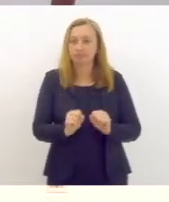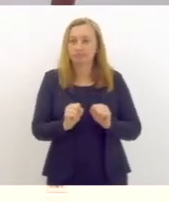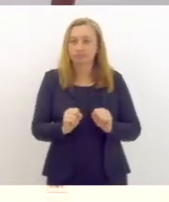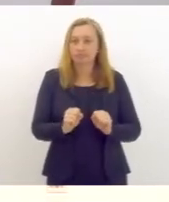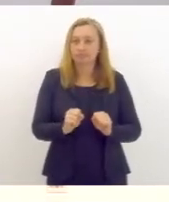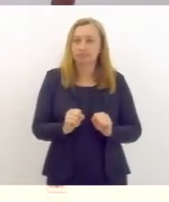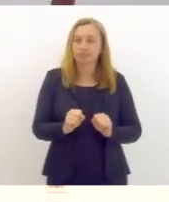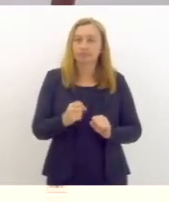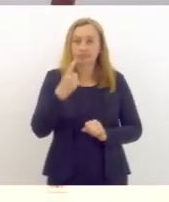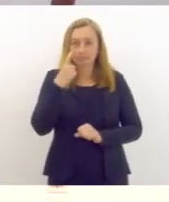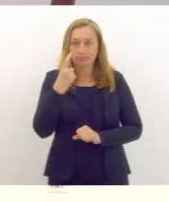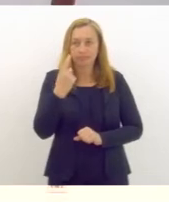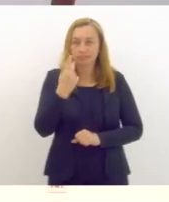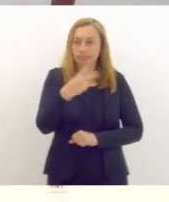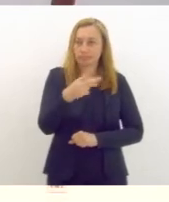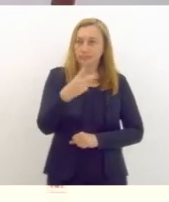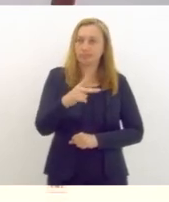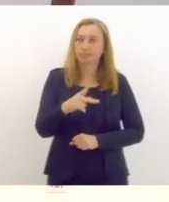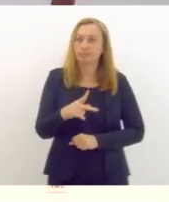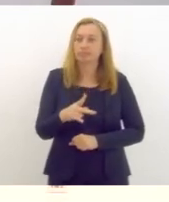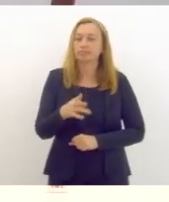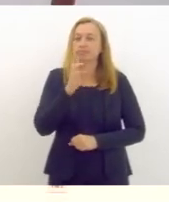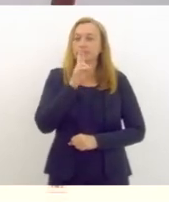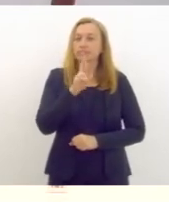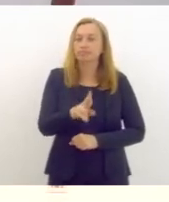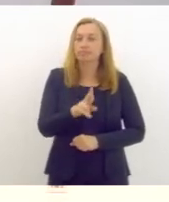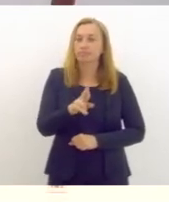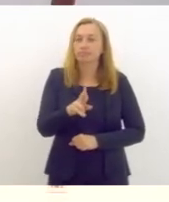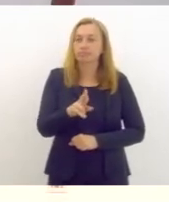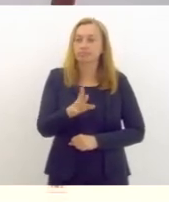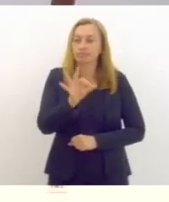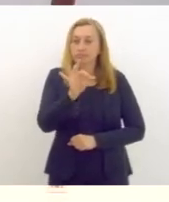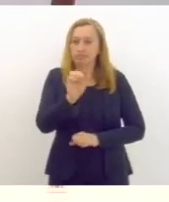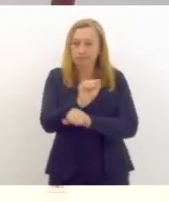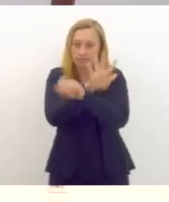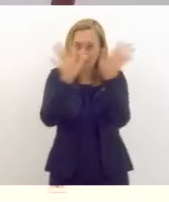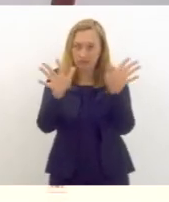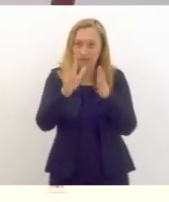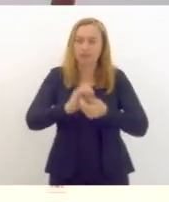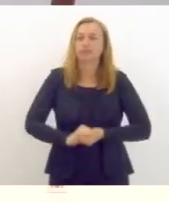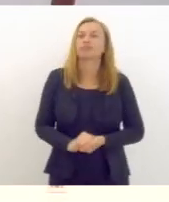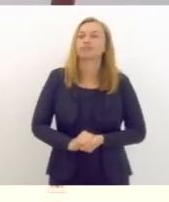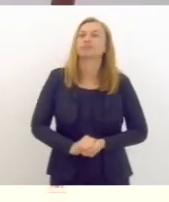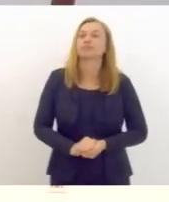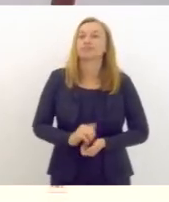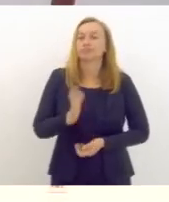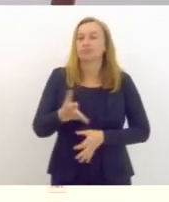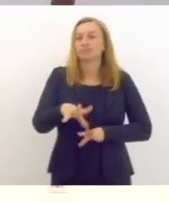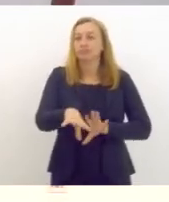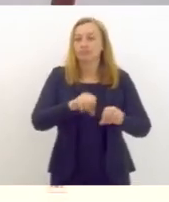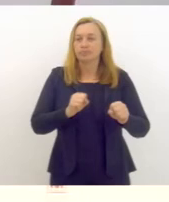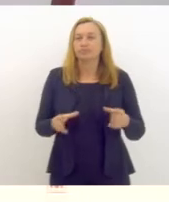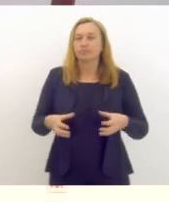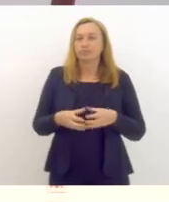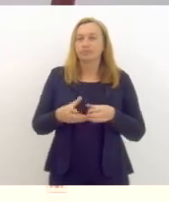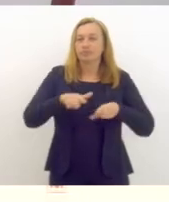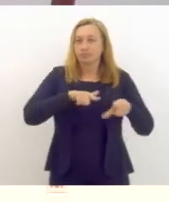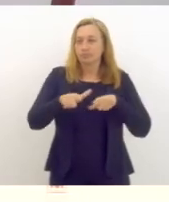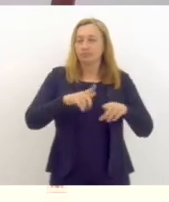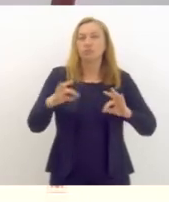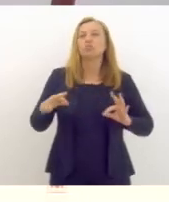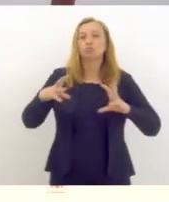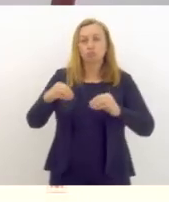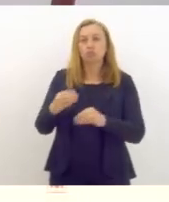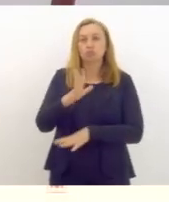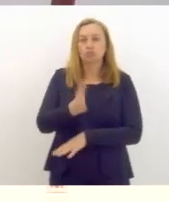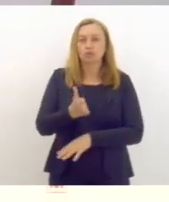arrancar deles aqui alguma alguma resposta efetiva a gente já teve informação de grupo de trabalho a gente já teve tudo